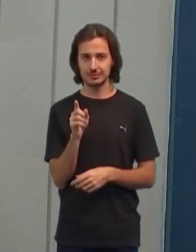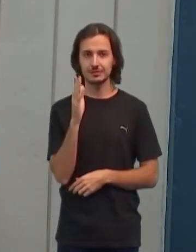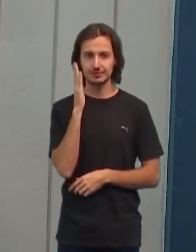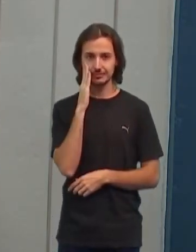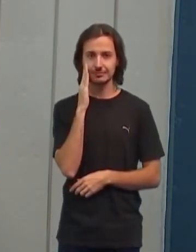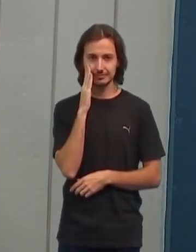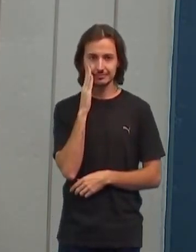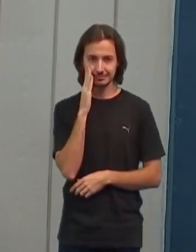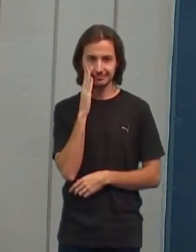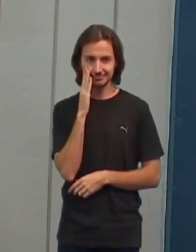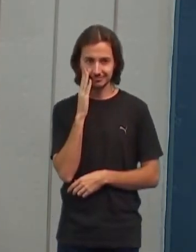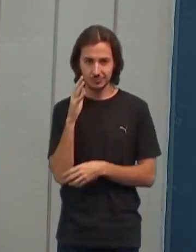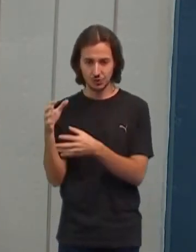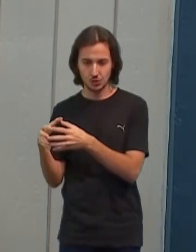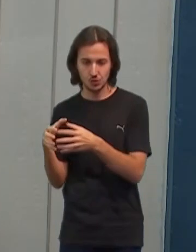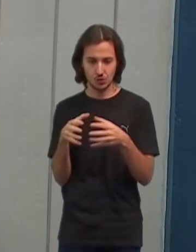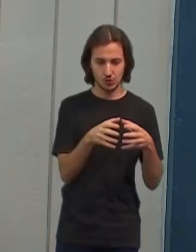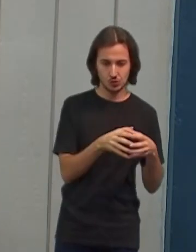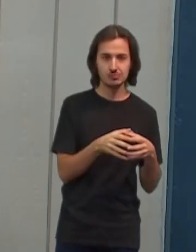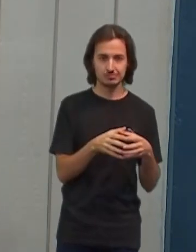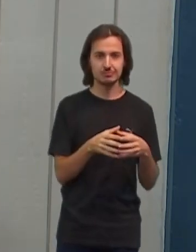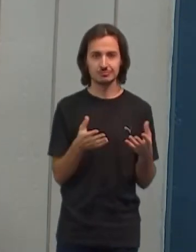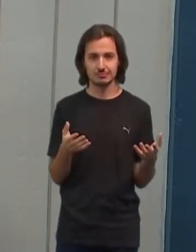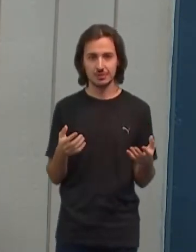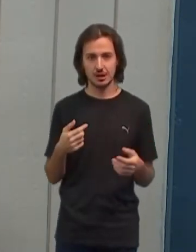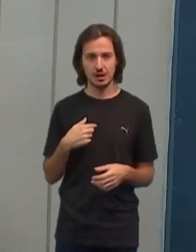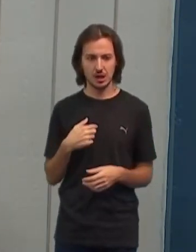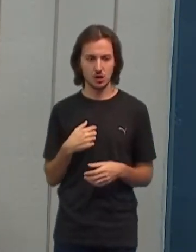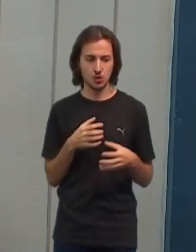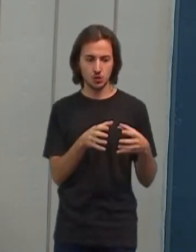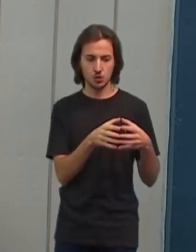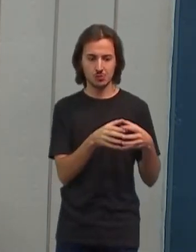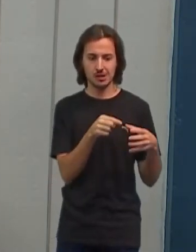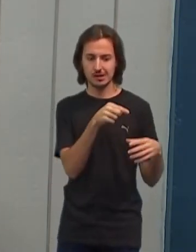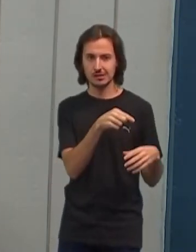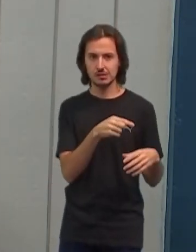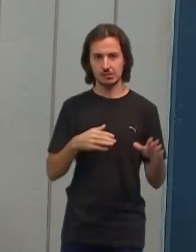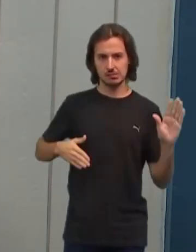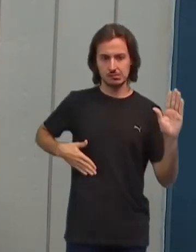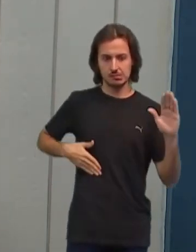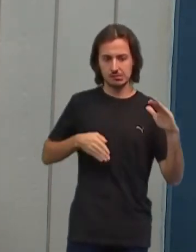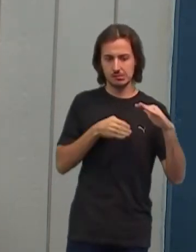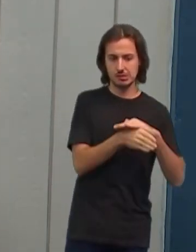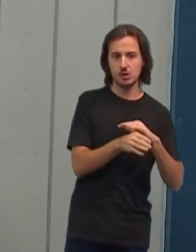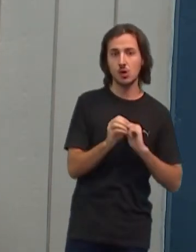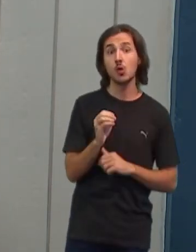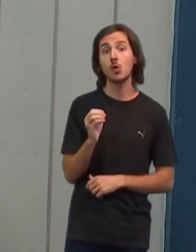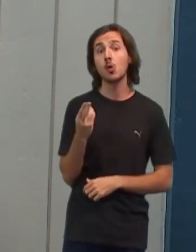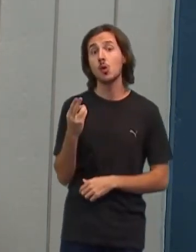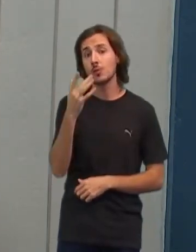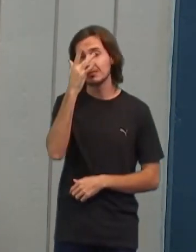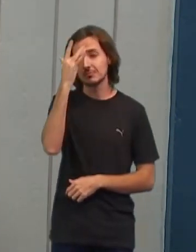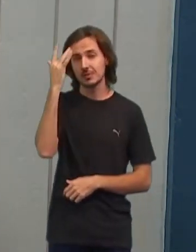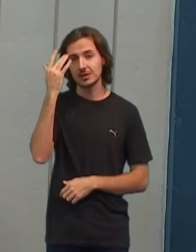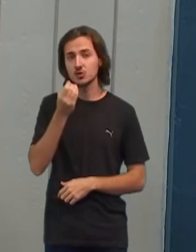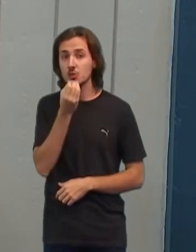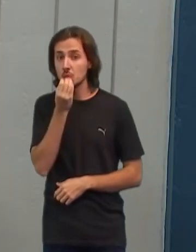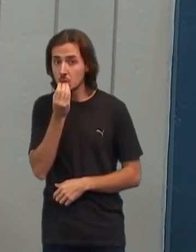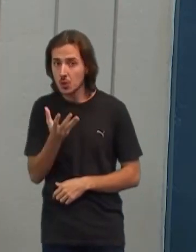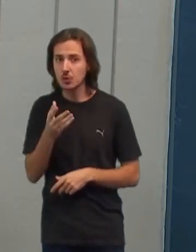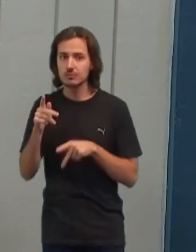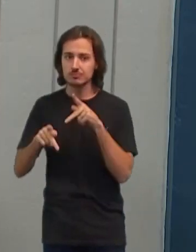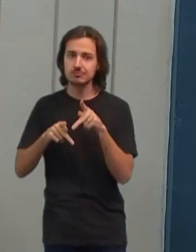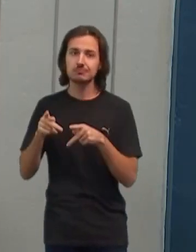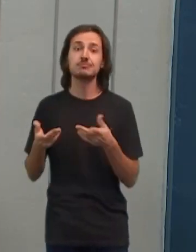sabe o lado que as pessoas estão. Nós estamos do lado das pessoas invasoras de terra ou das pessoas do bem. Né? Se vocês quiserem